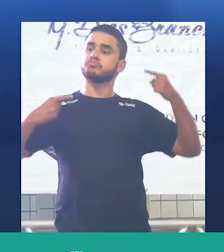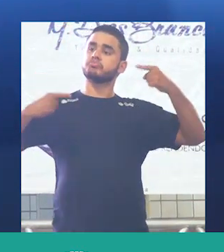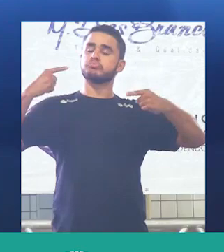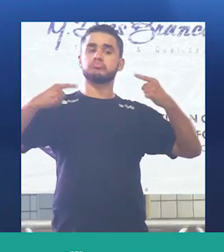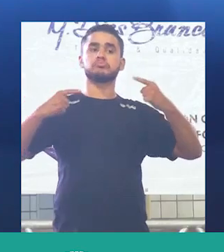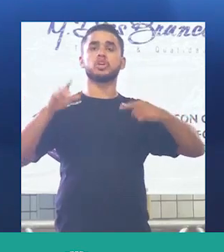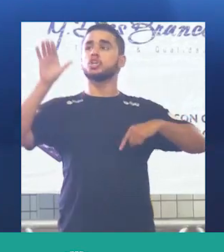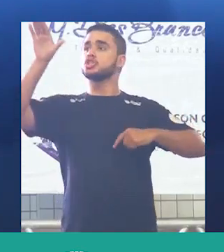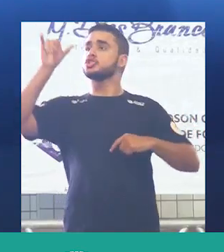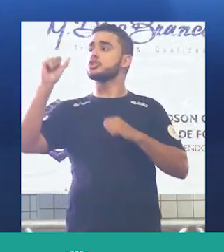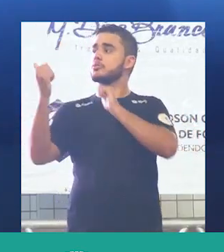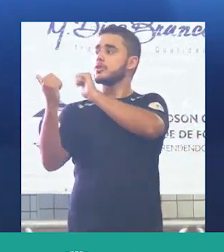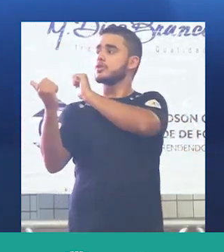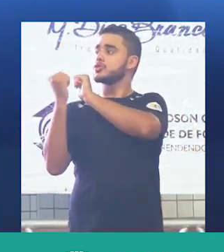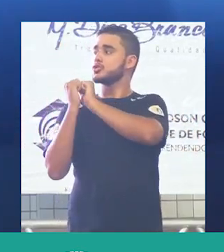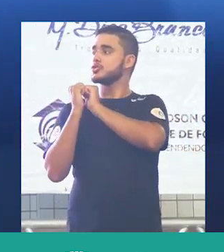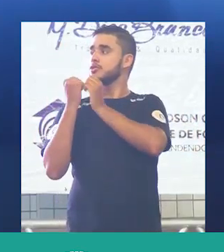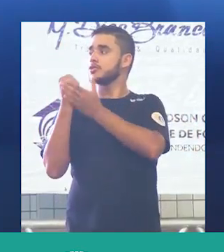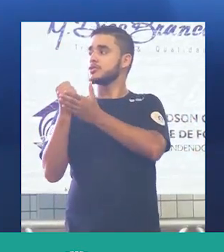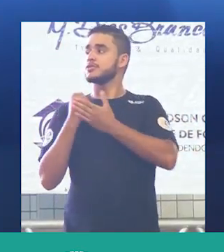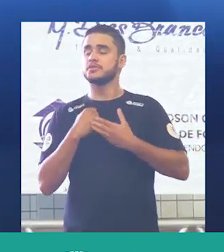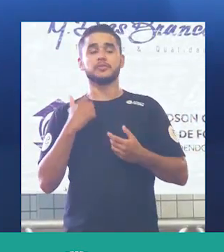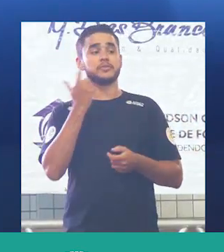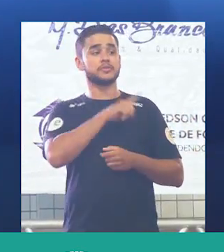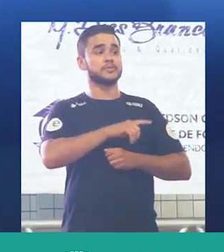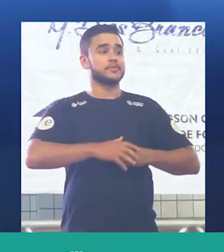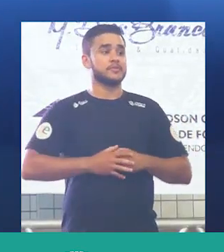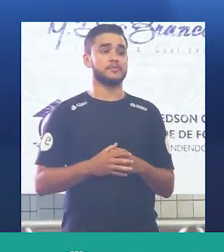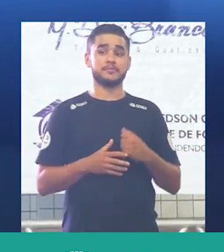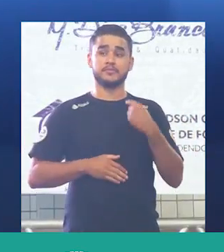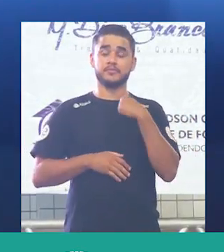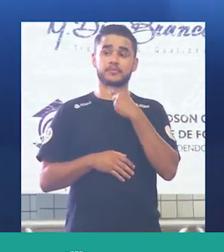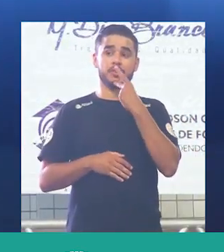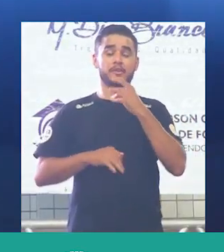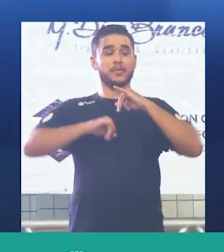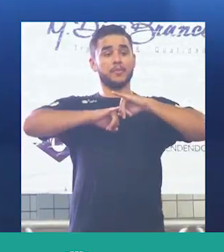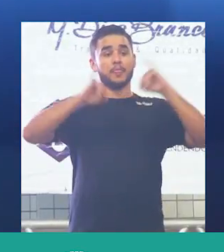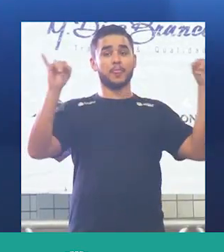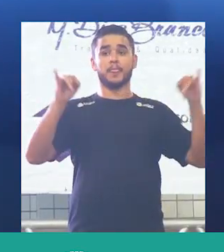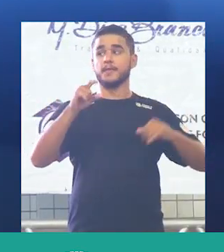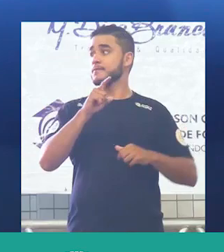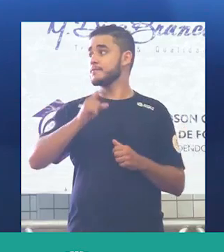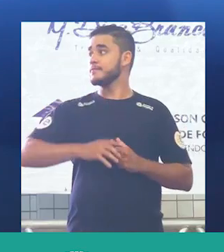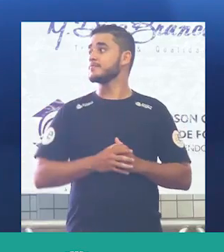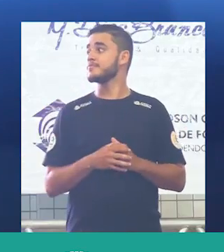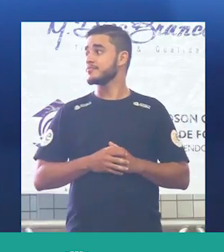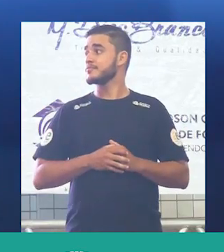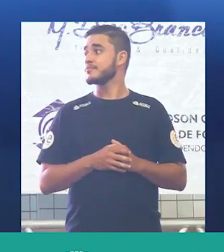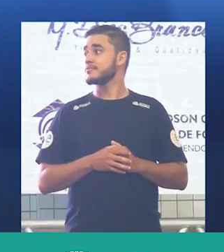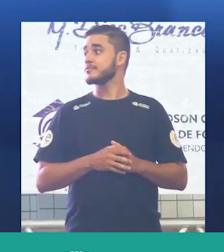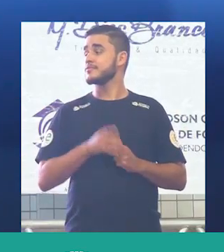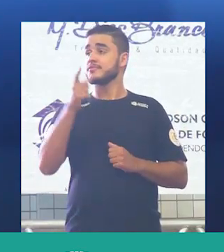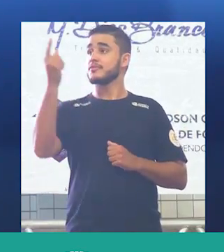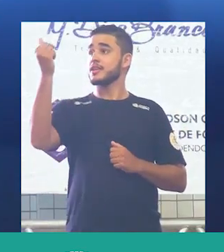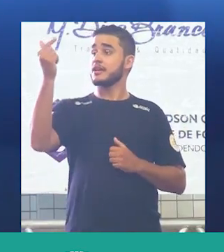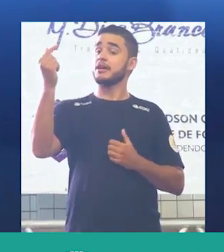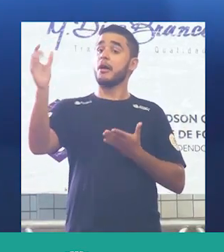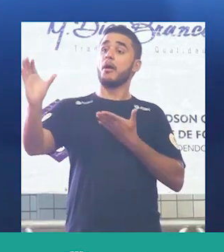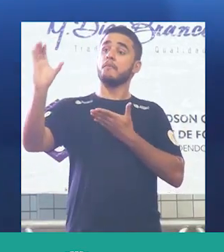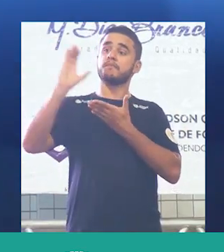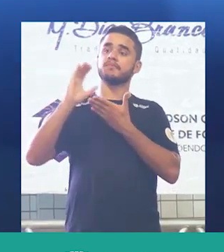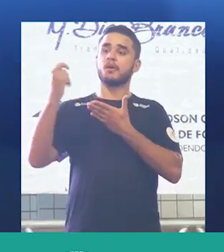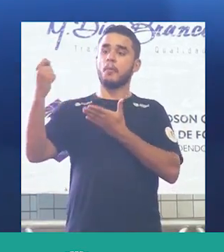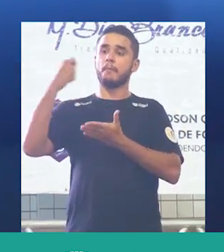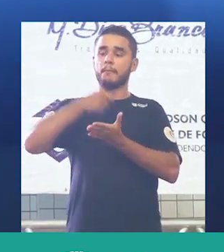chamar não sei quem. É um negócio legal, né? Muito bem. Eu não vou dizer que é para não fazer propaganda de ninguém, mas rapaz, se eles me pagarem muito